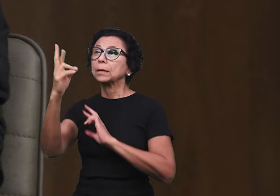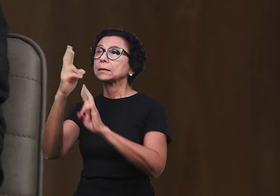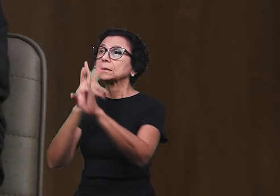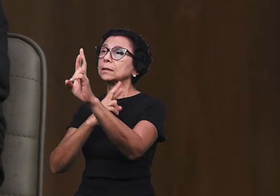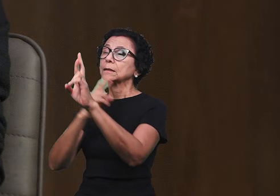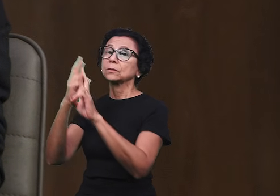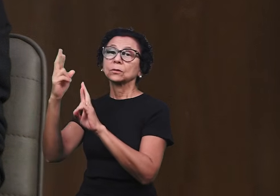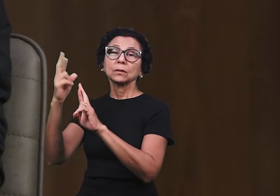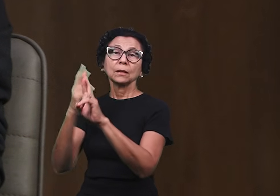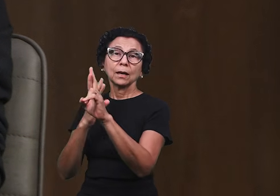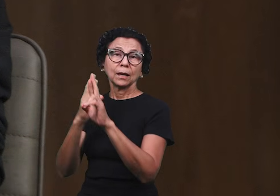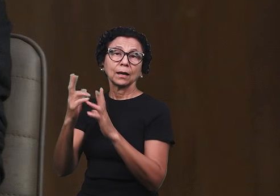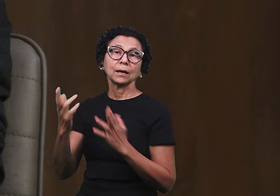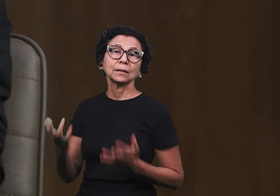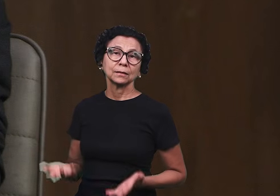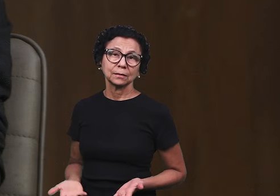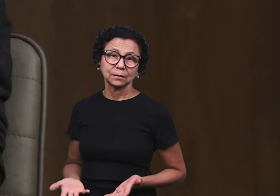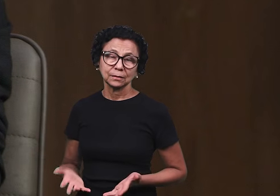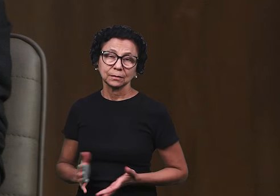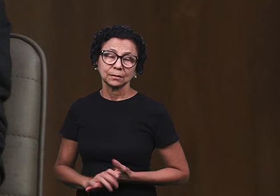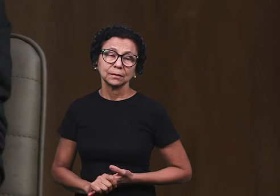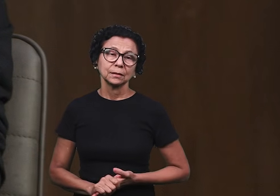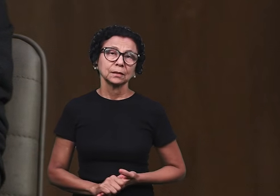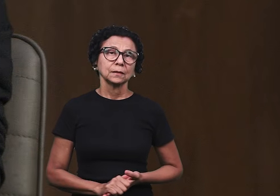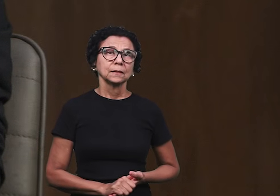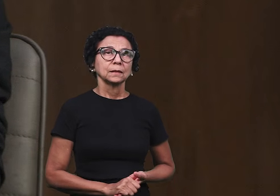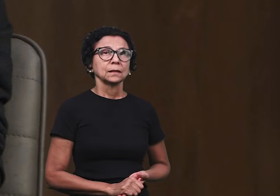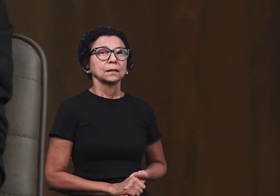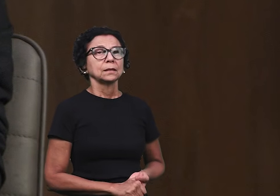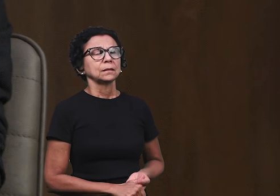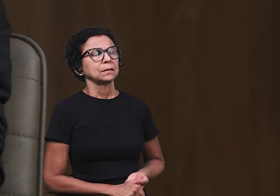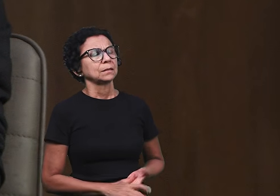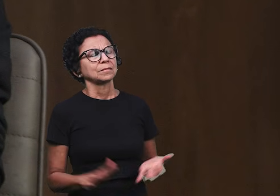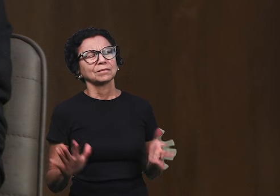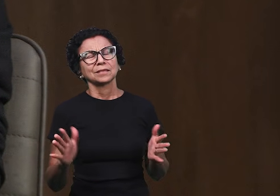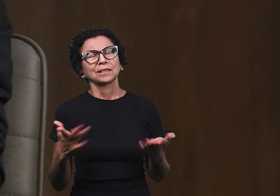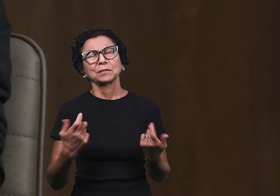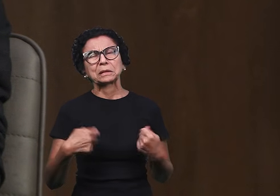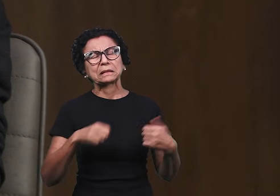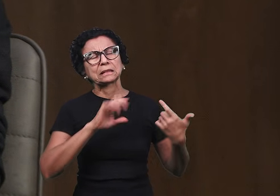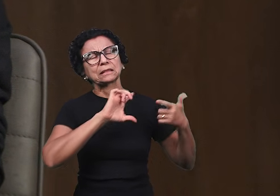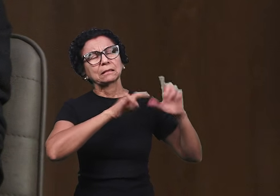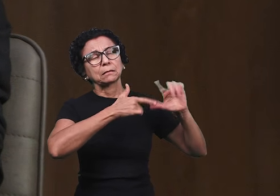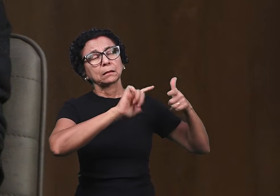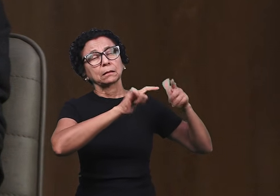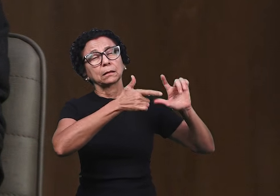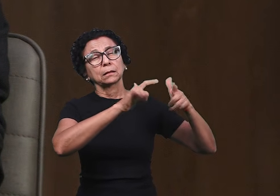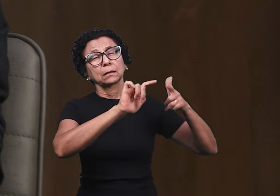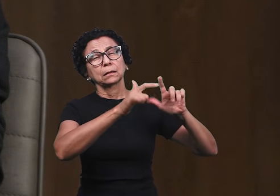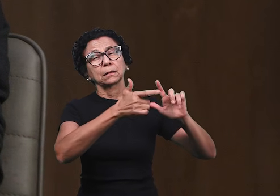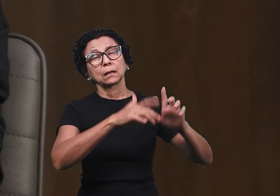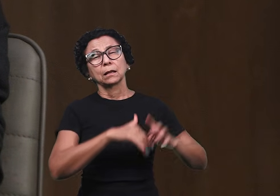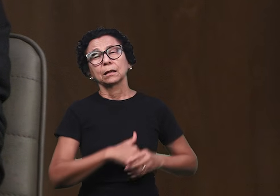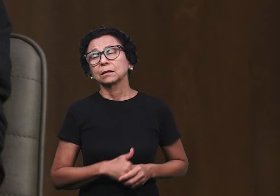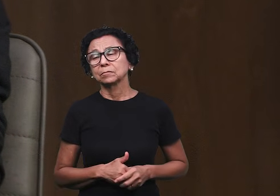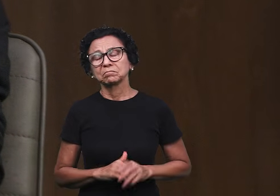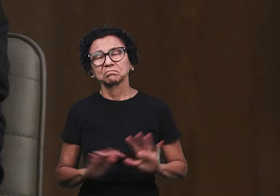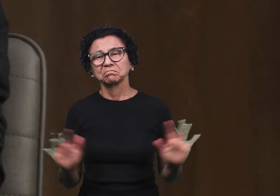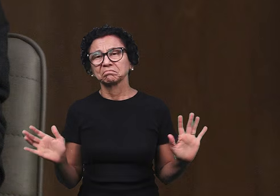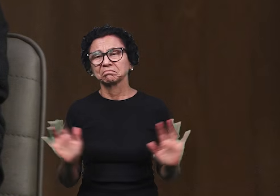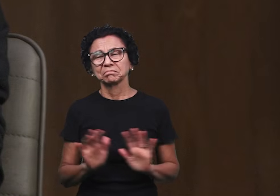com ele. Então, o Senhor, ele não procura, como vocês já falaram, né, por rituais, por sacrifícios,